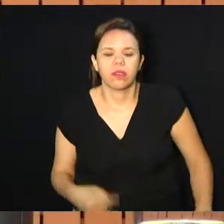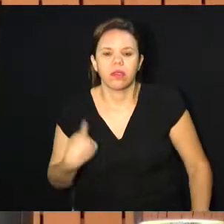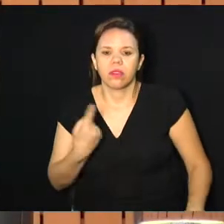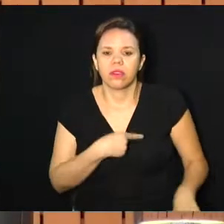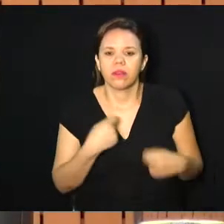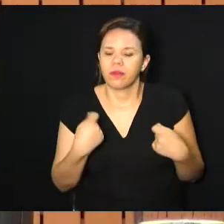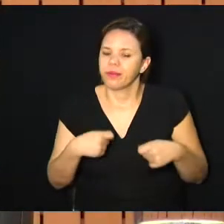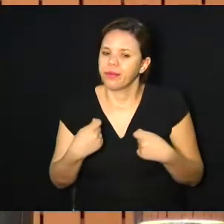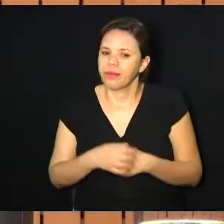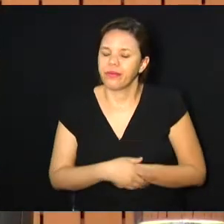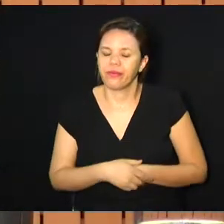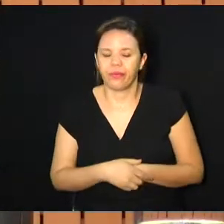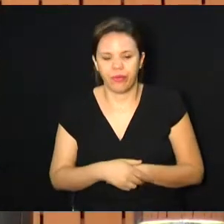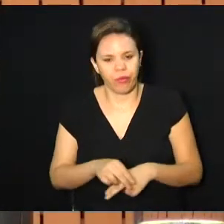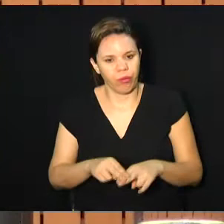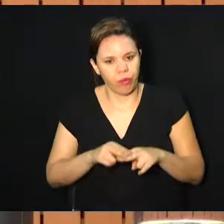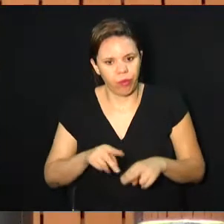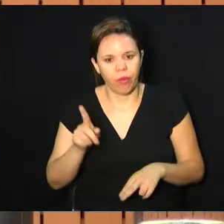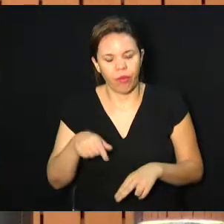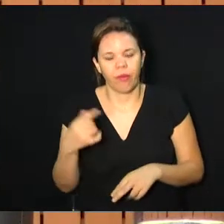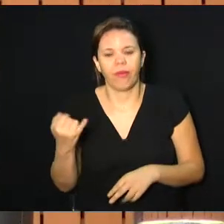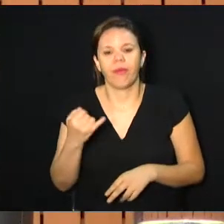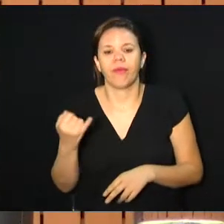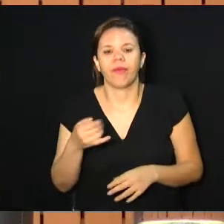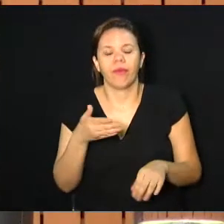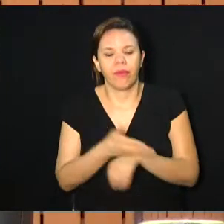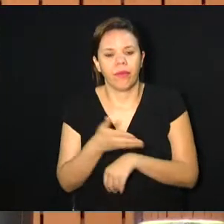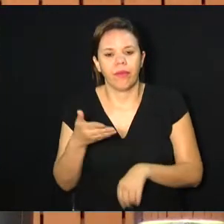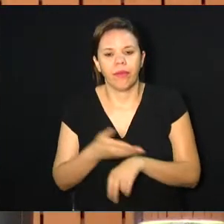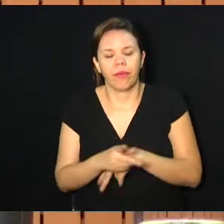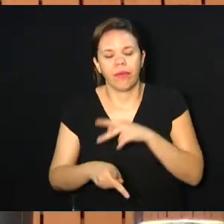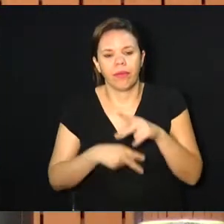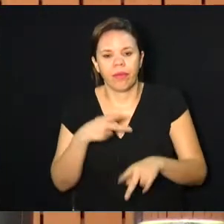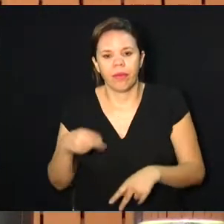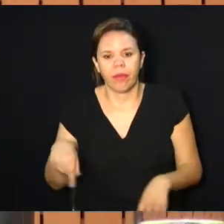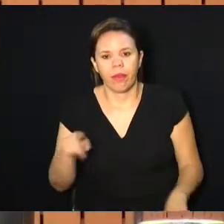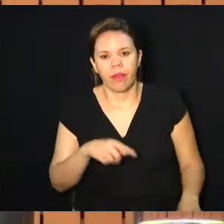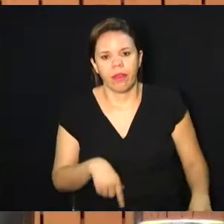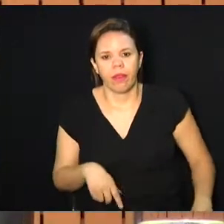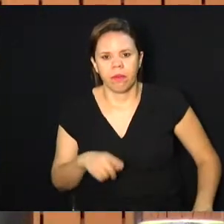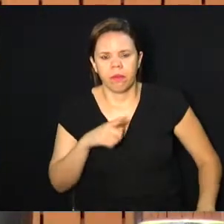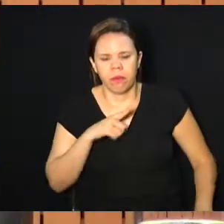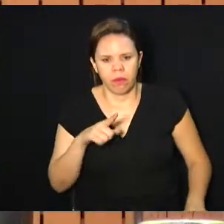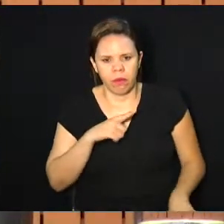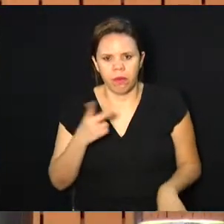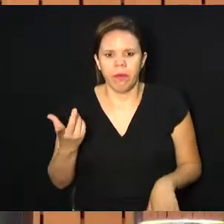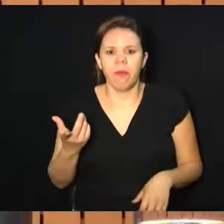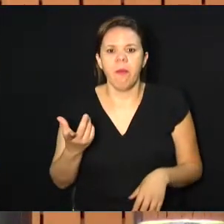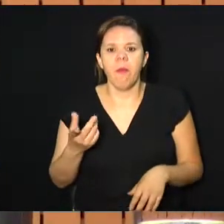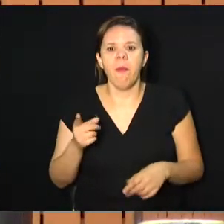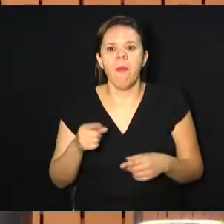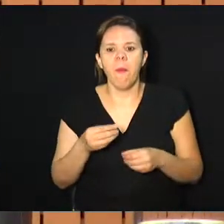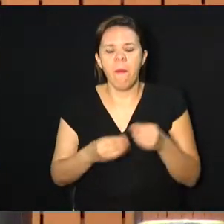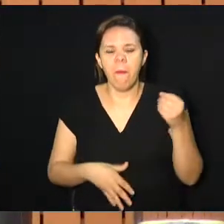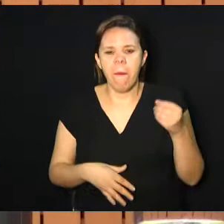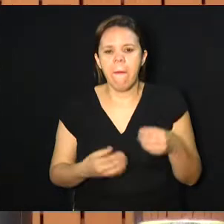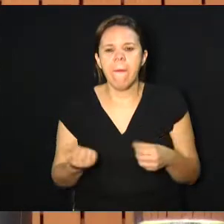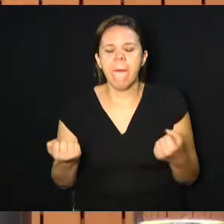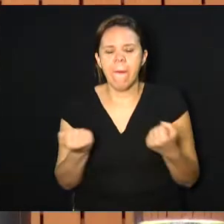com que... Por isso, a importância da participação popular é que ela tem esses elementos e